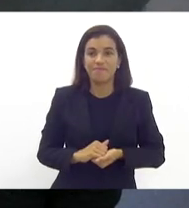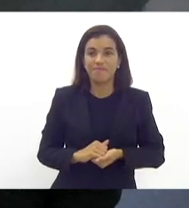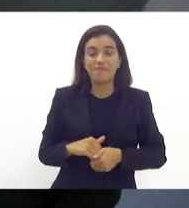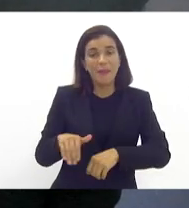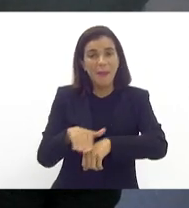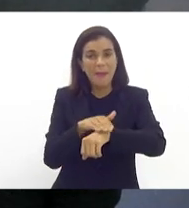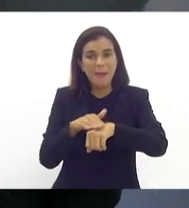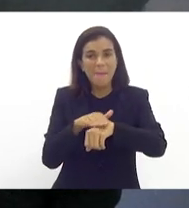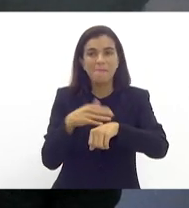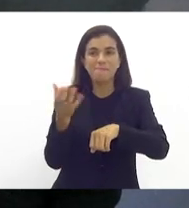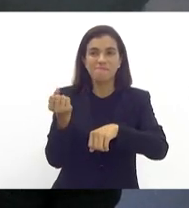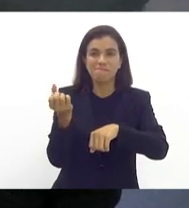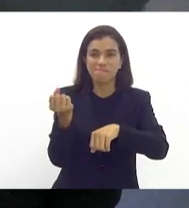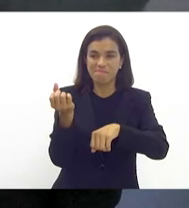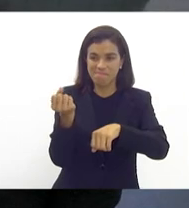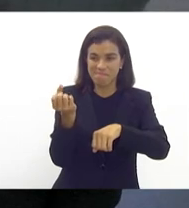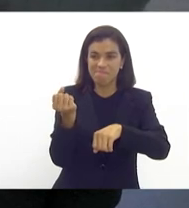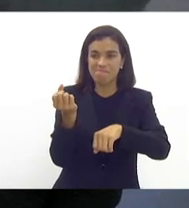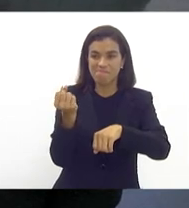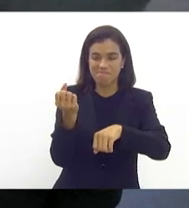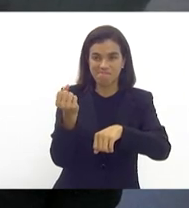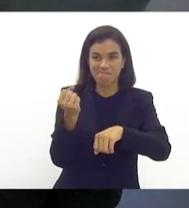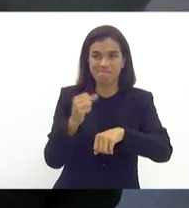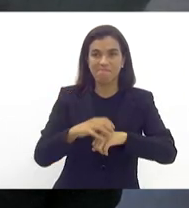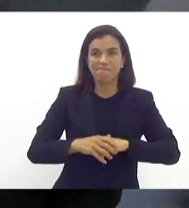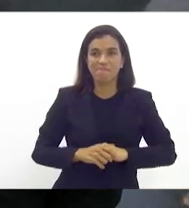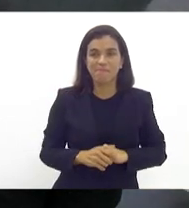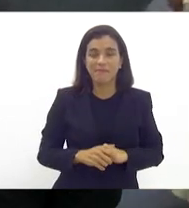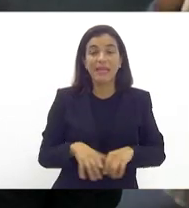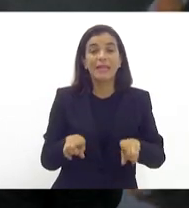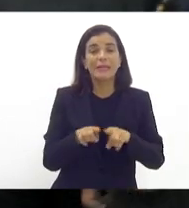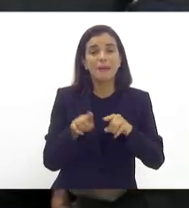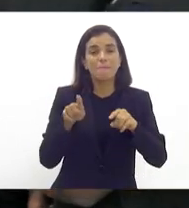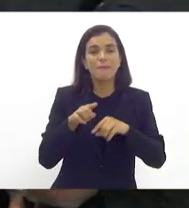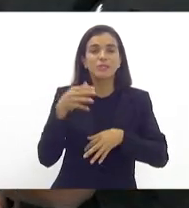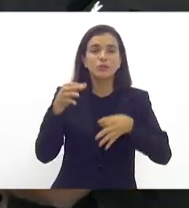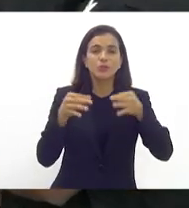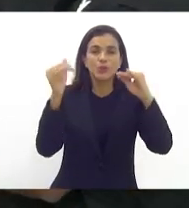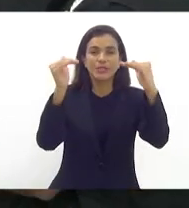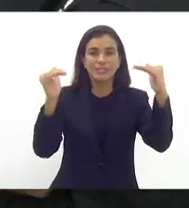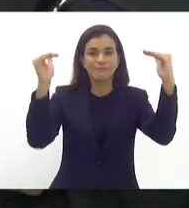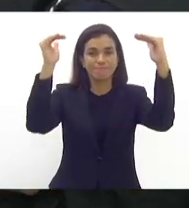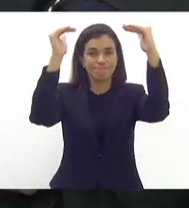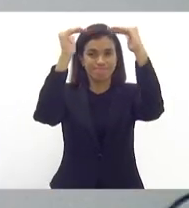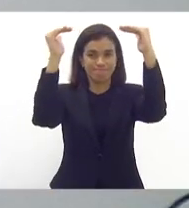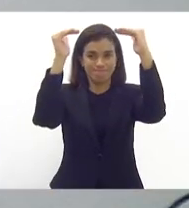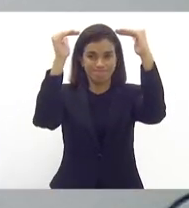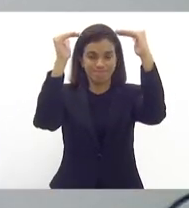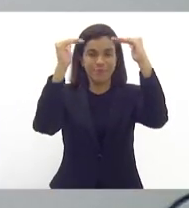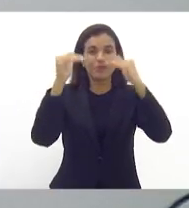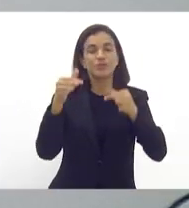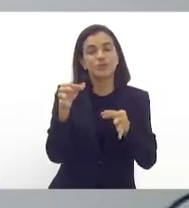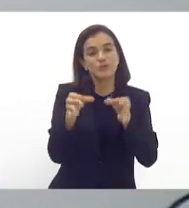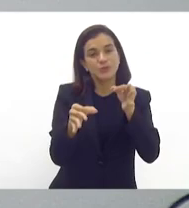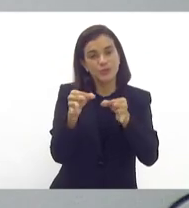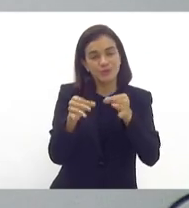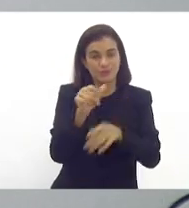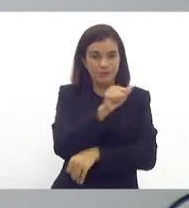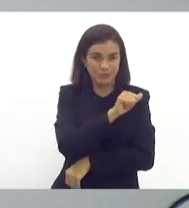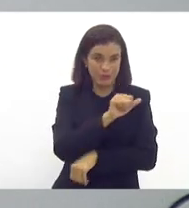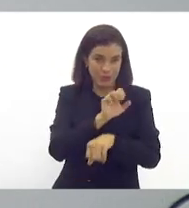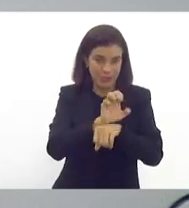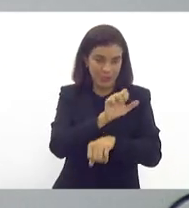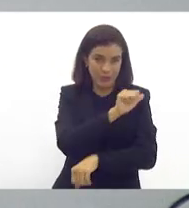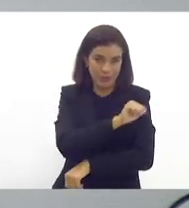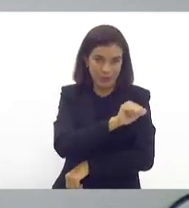também branca né e sou desembargadora do Tribunal de Justiça do Estado do Rio de Janeiro sou